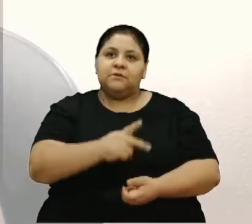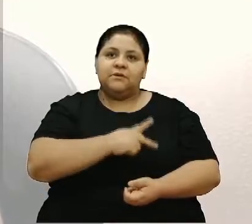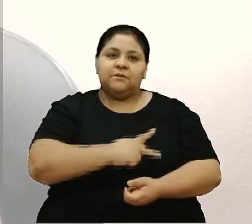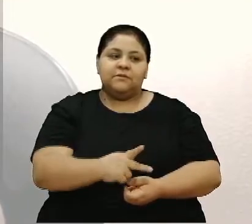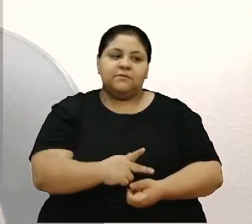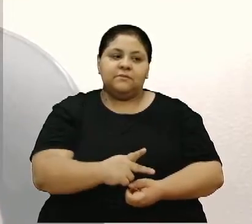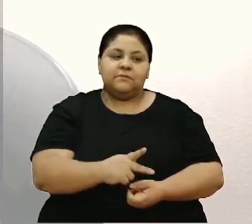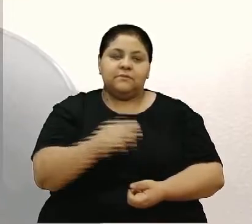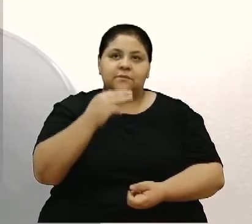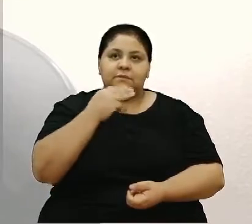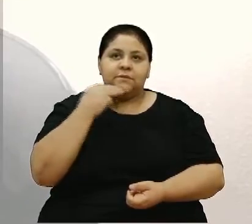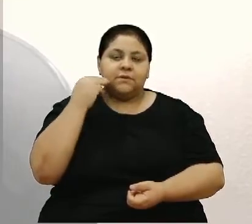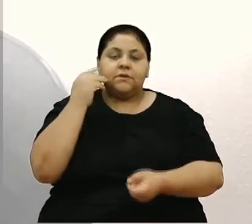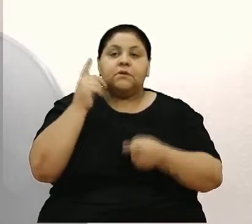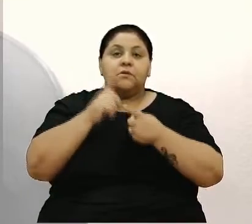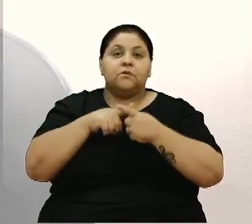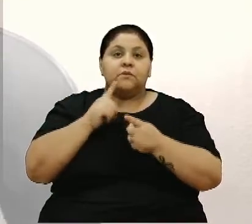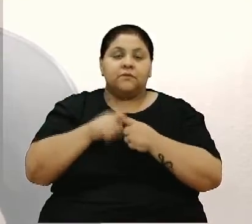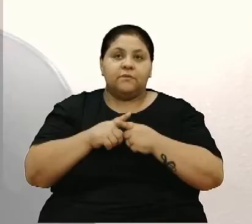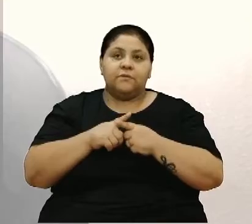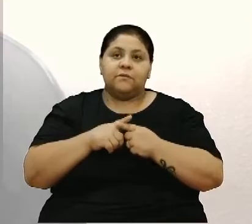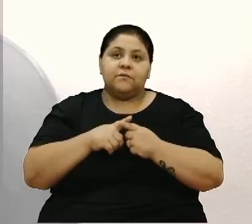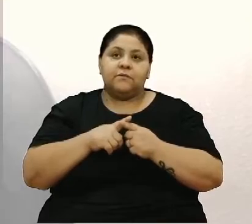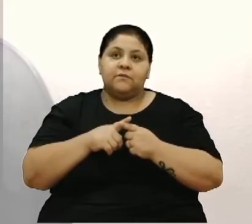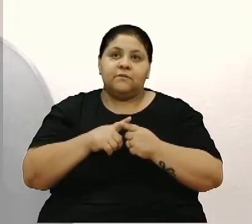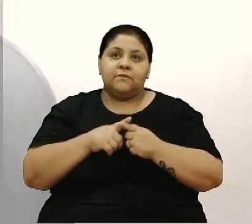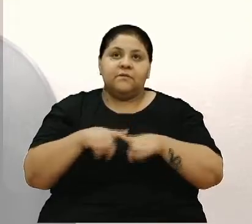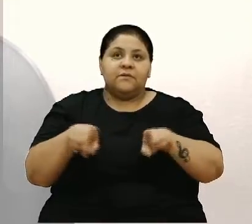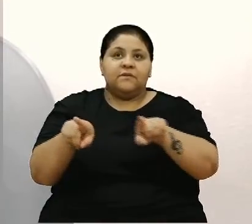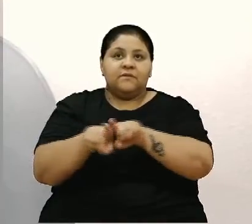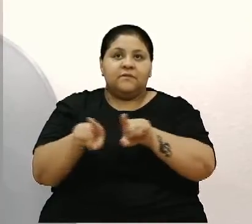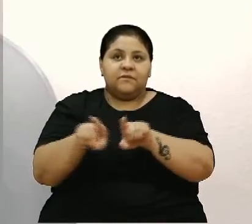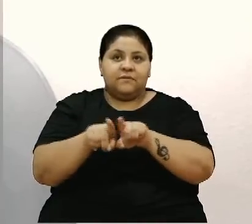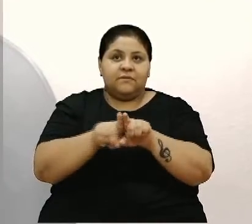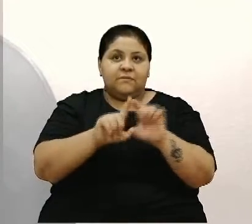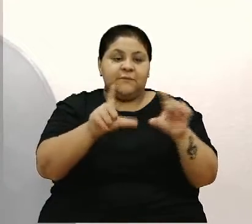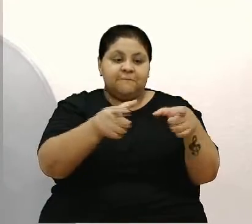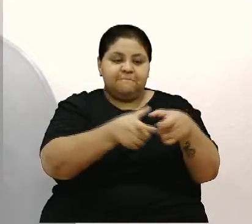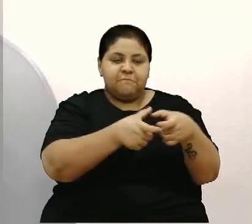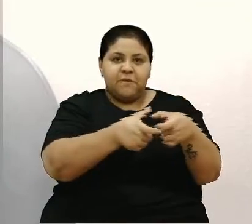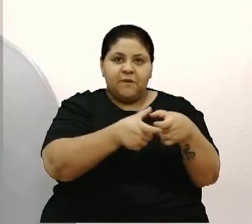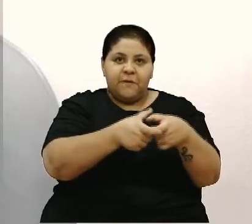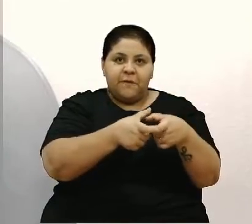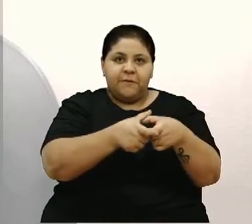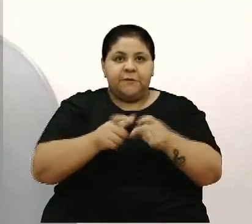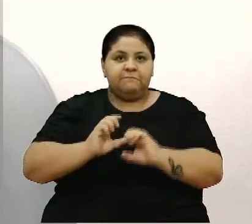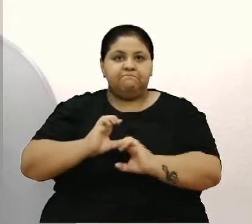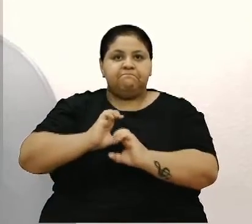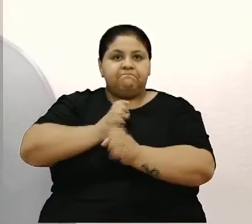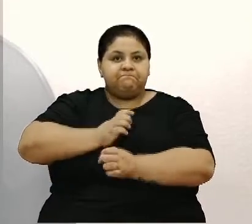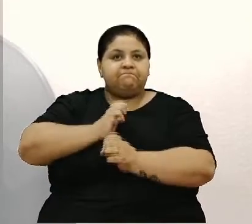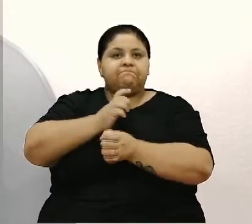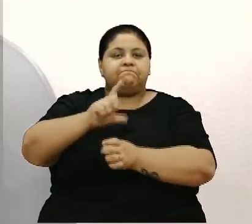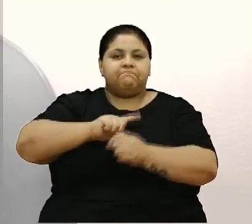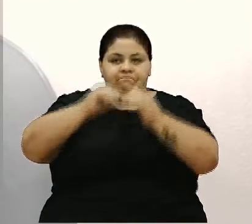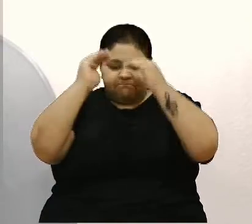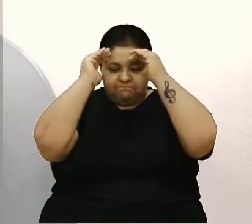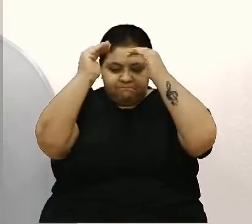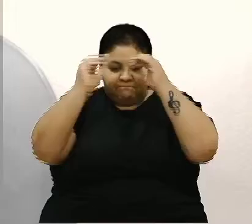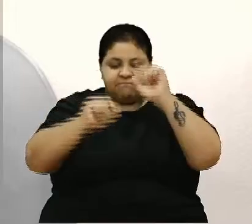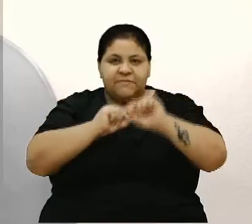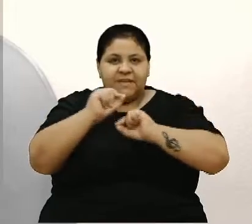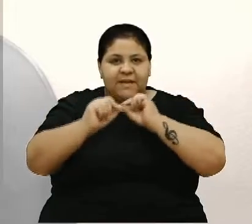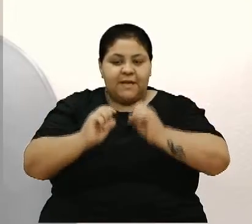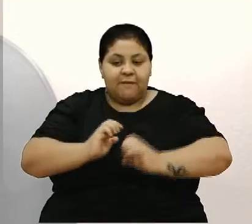Marisol, porque também sou microempreendedor, tenho muito respeito a quem